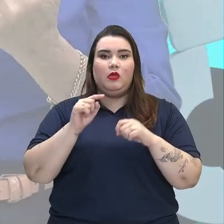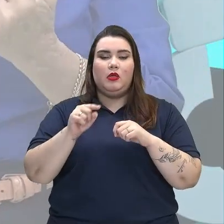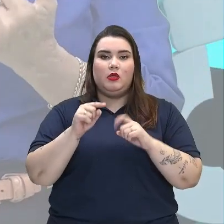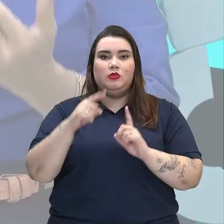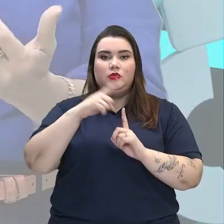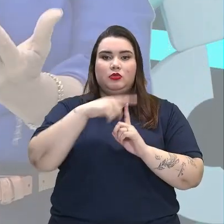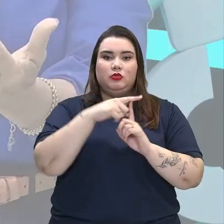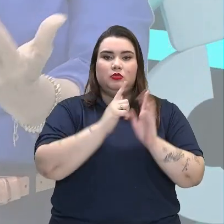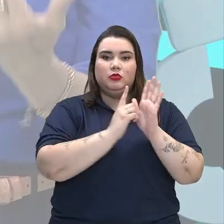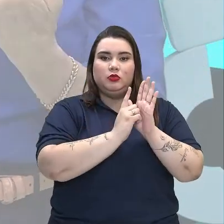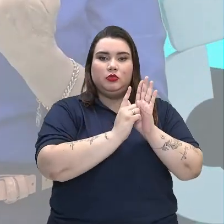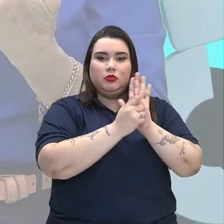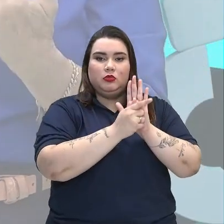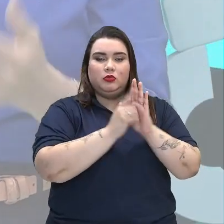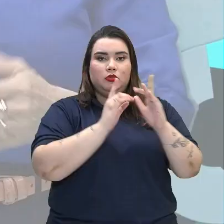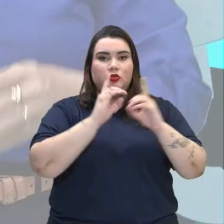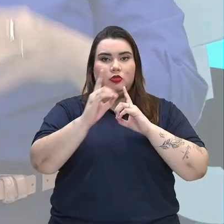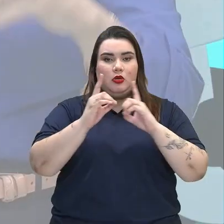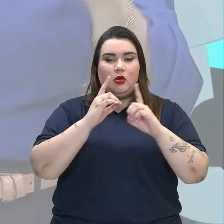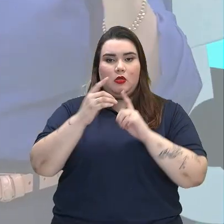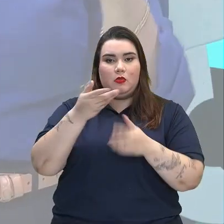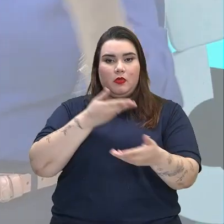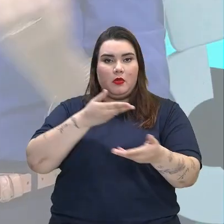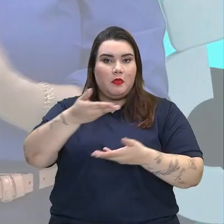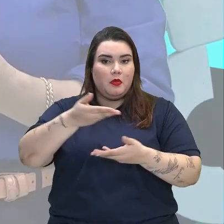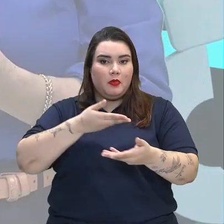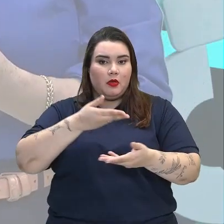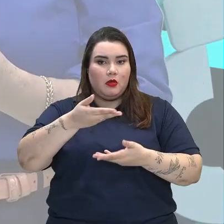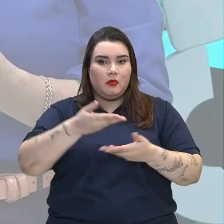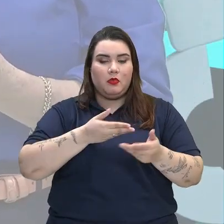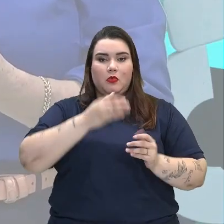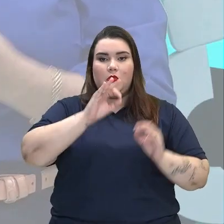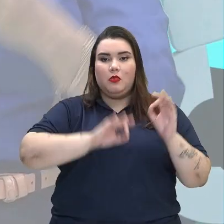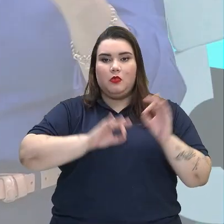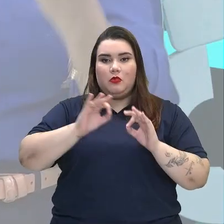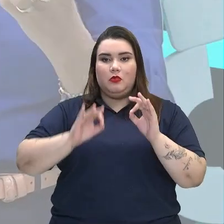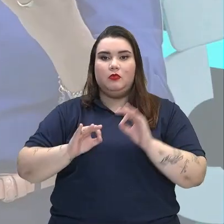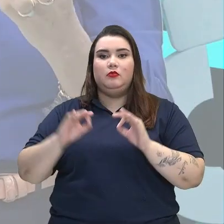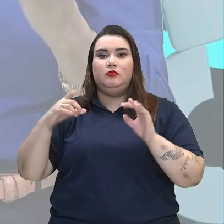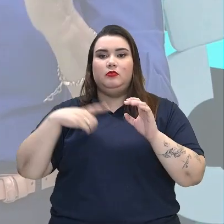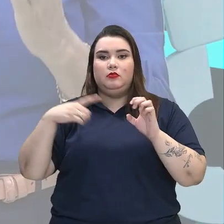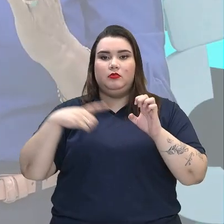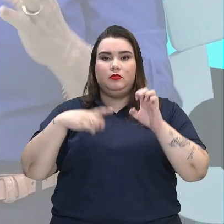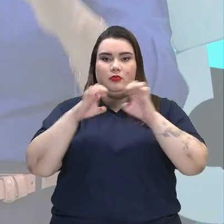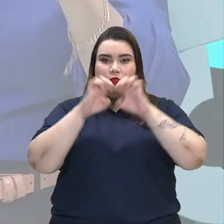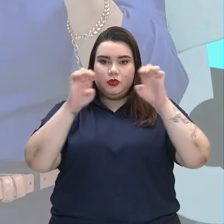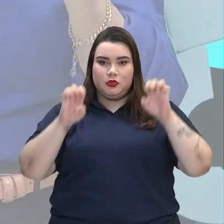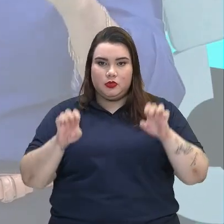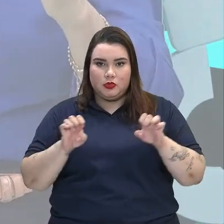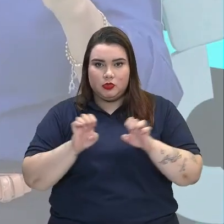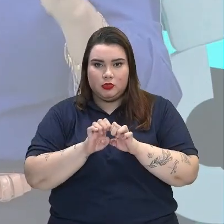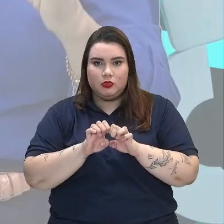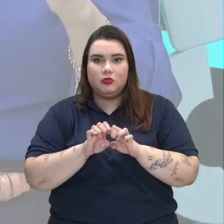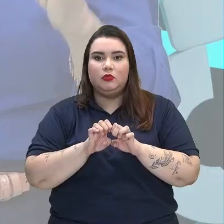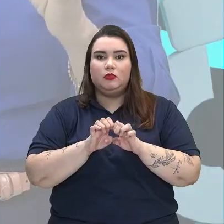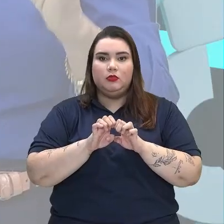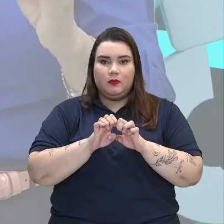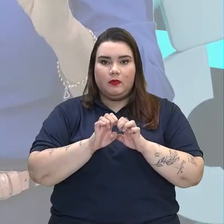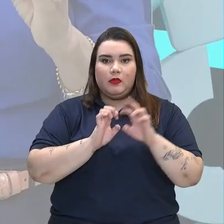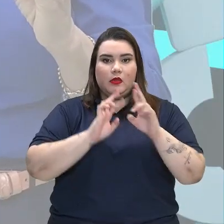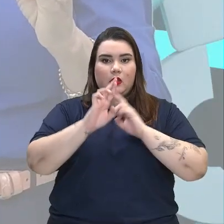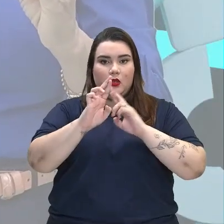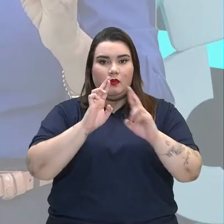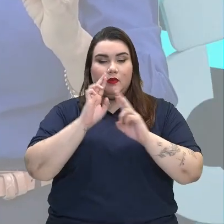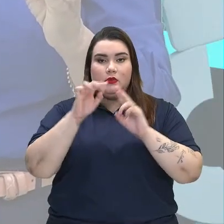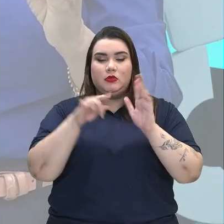esse gênero de diálogo, não é? Planejado. Não é de qualquer forma. A entrevista, esse